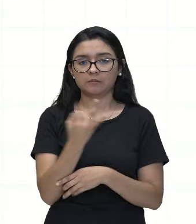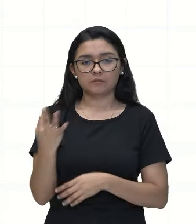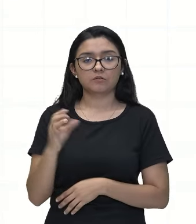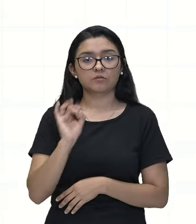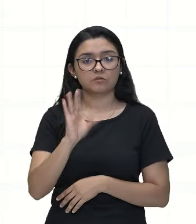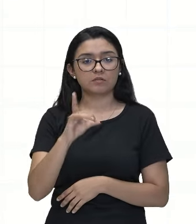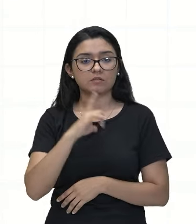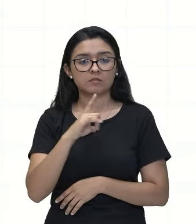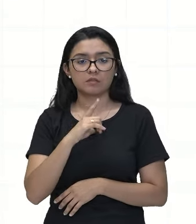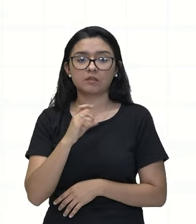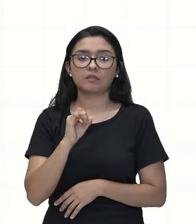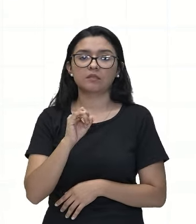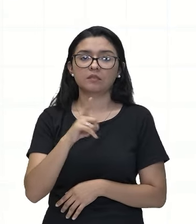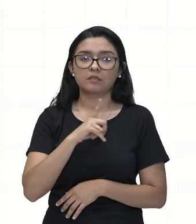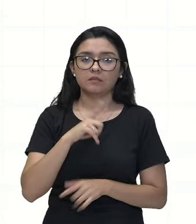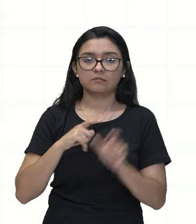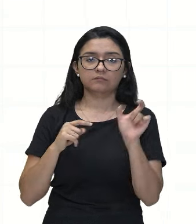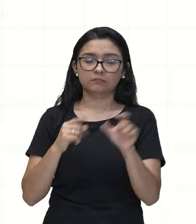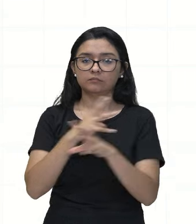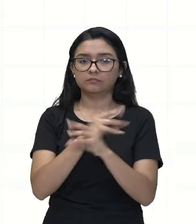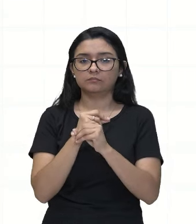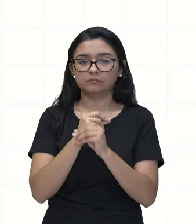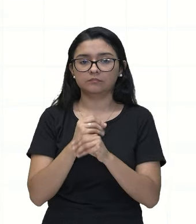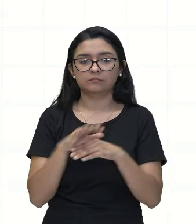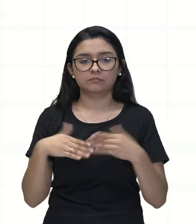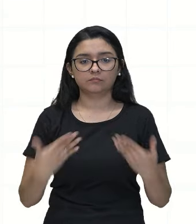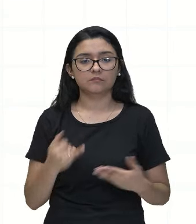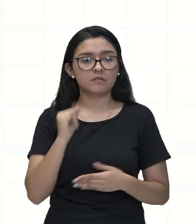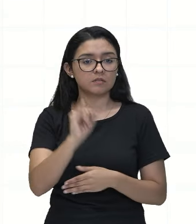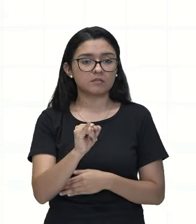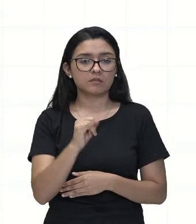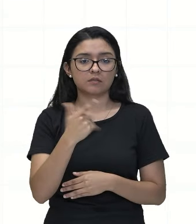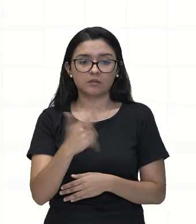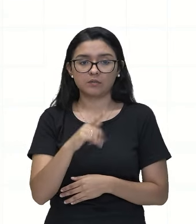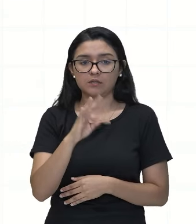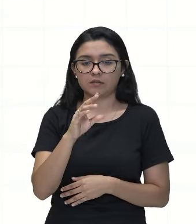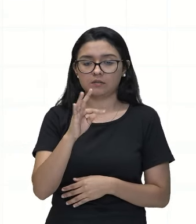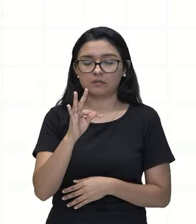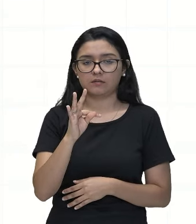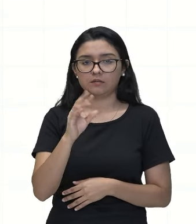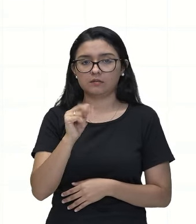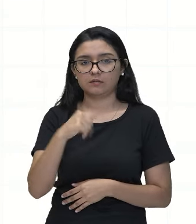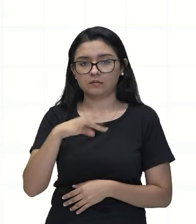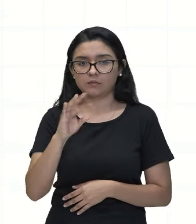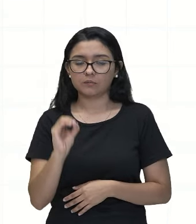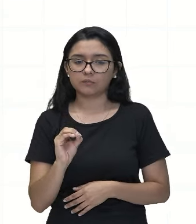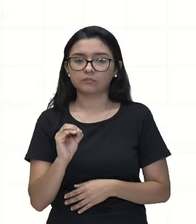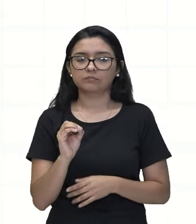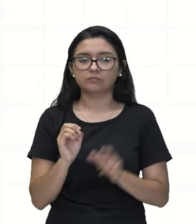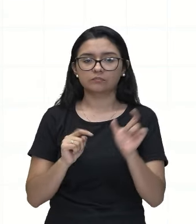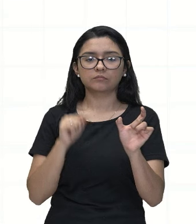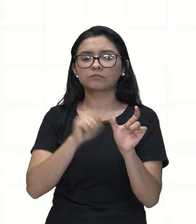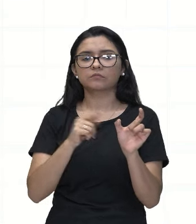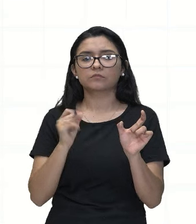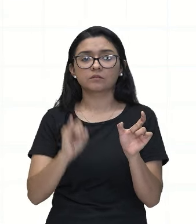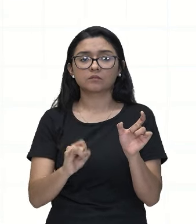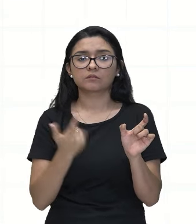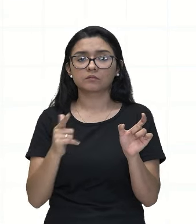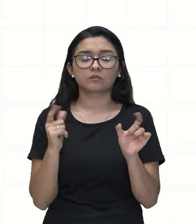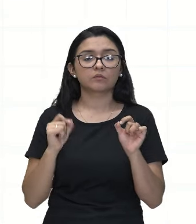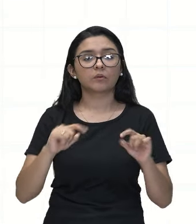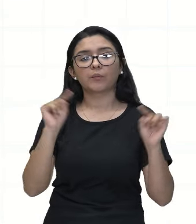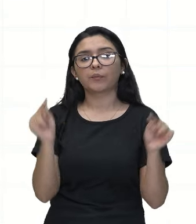acompanhado dessas expressões tá se não aparecer essas expressões aqui significa que